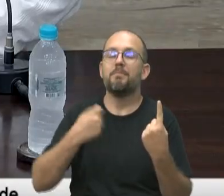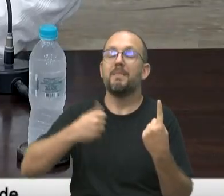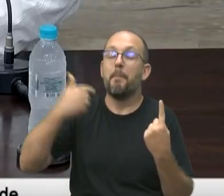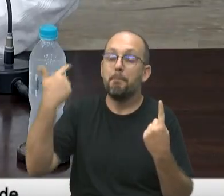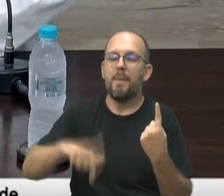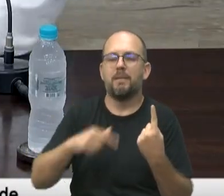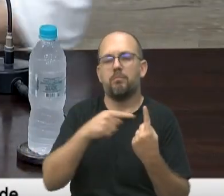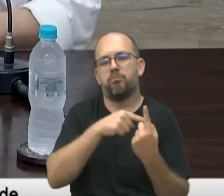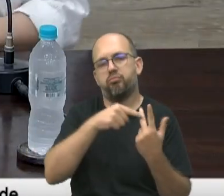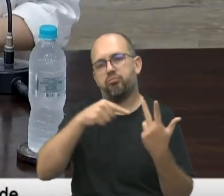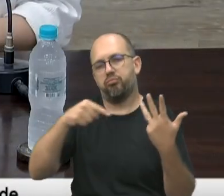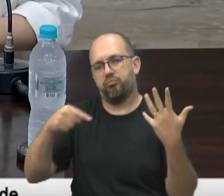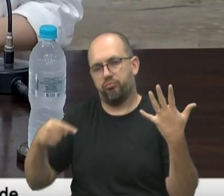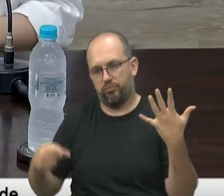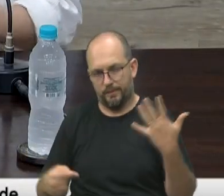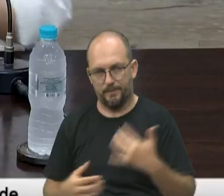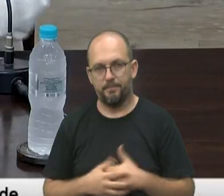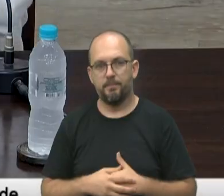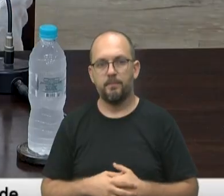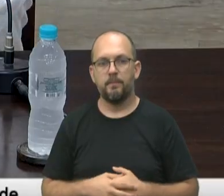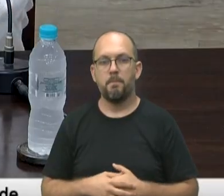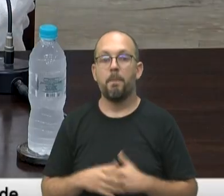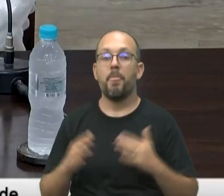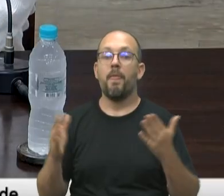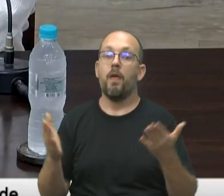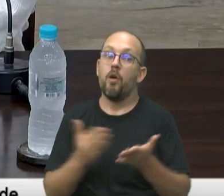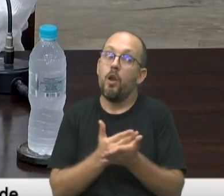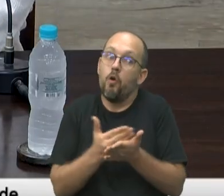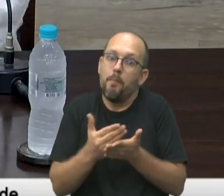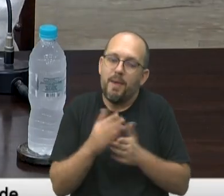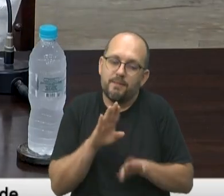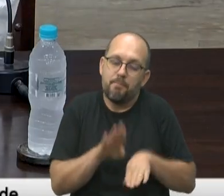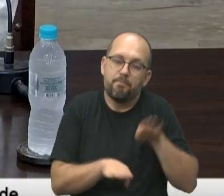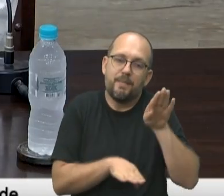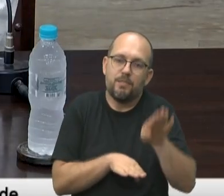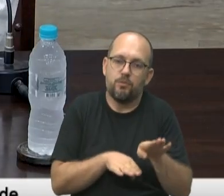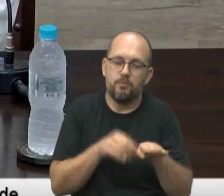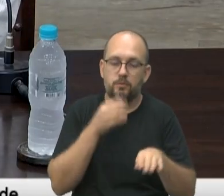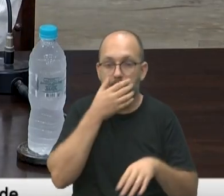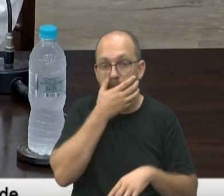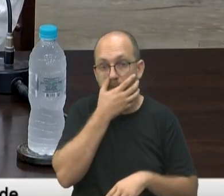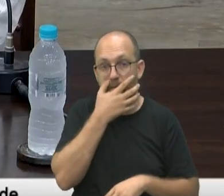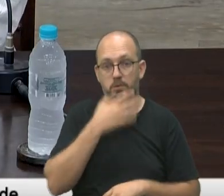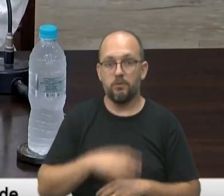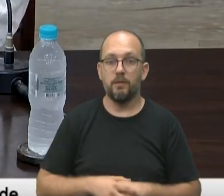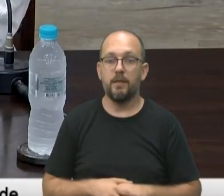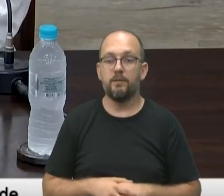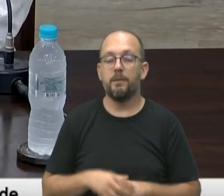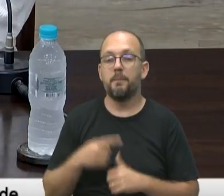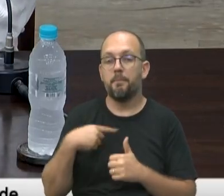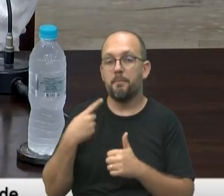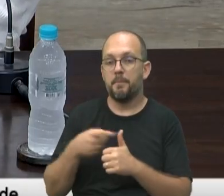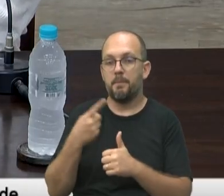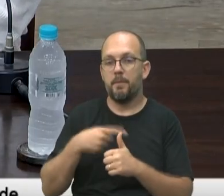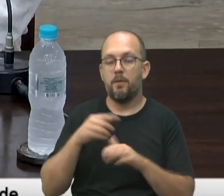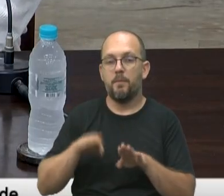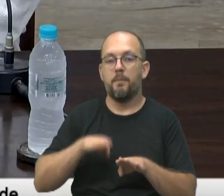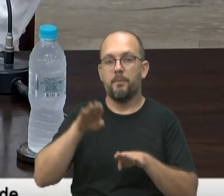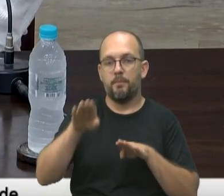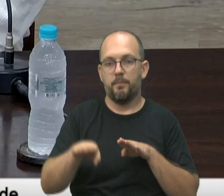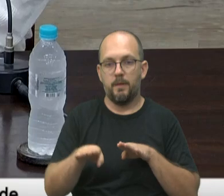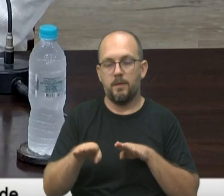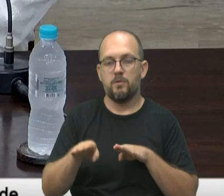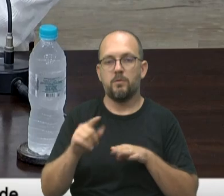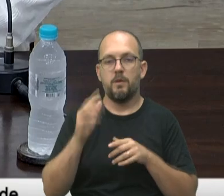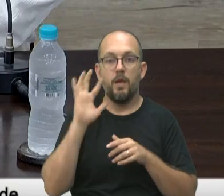num calendário. Agora, a gente começa de algum lugar. E eu sempre digo que o primeiro passo para a gente resolver um problema é a